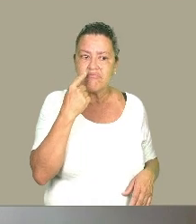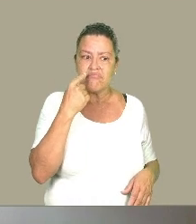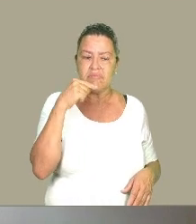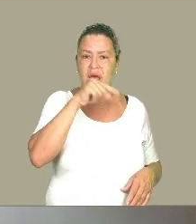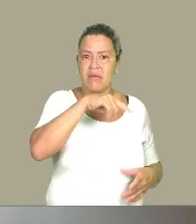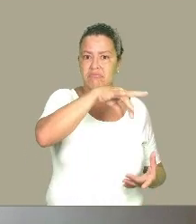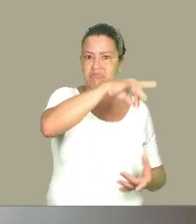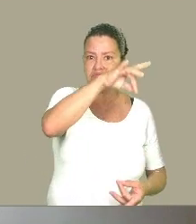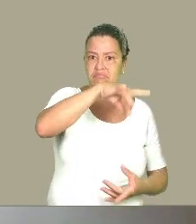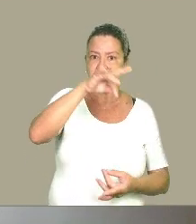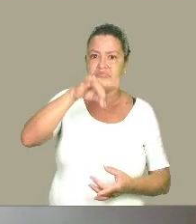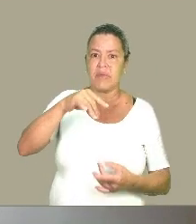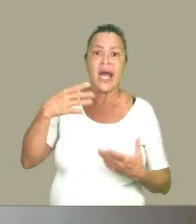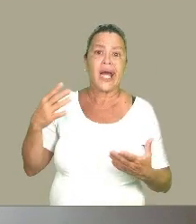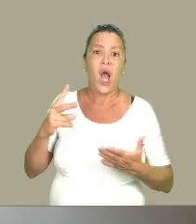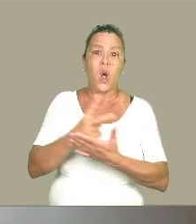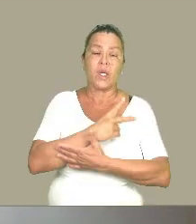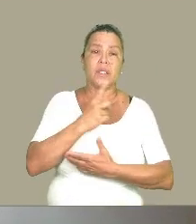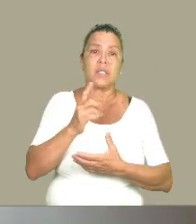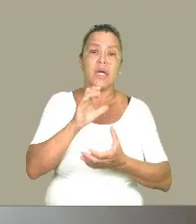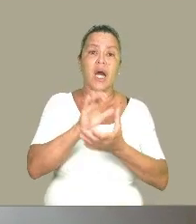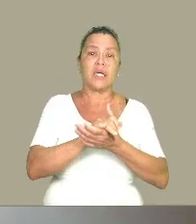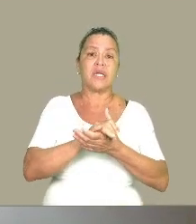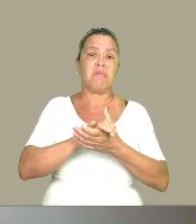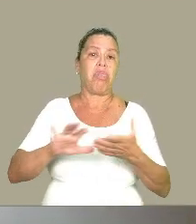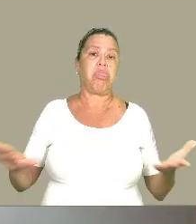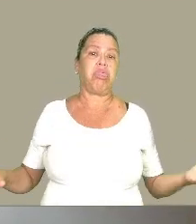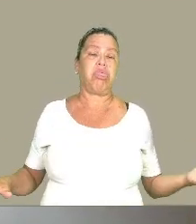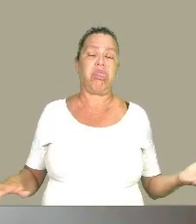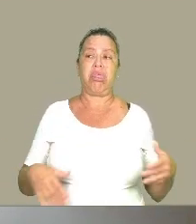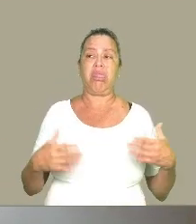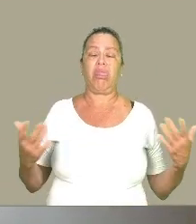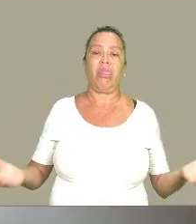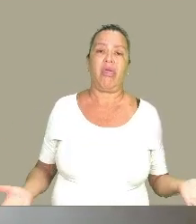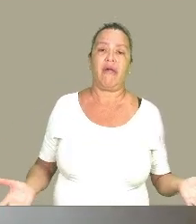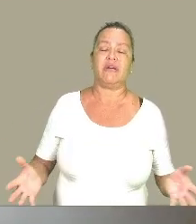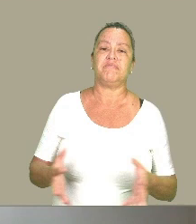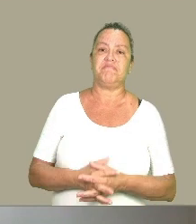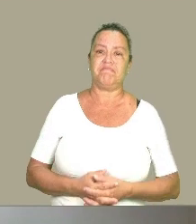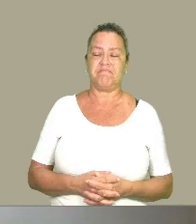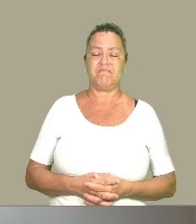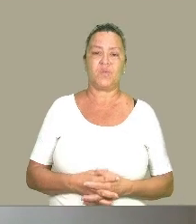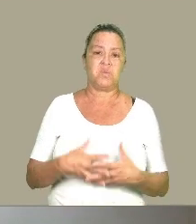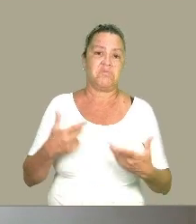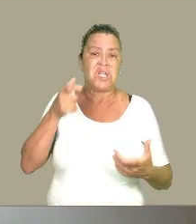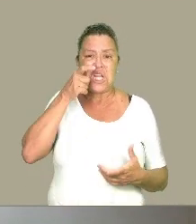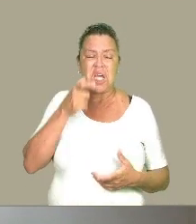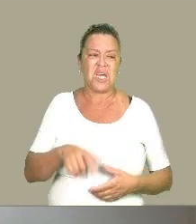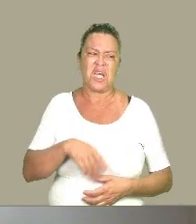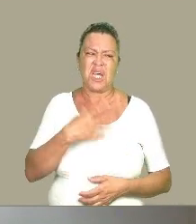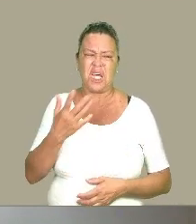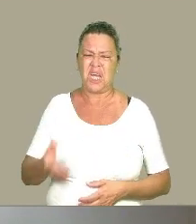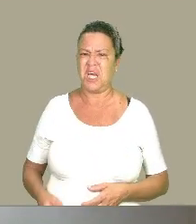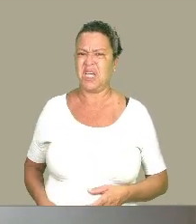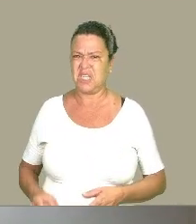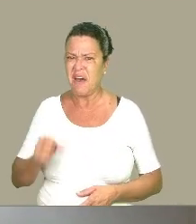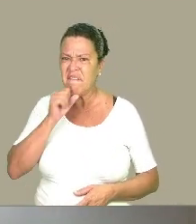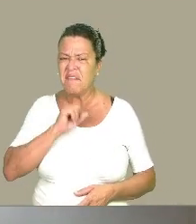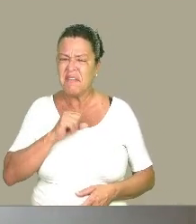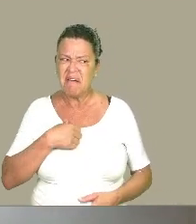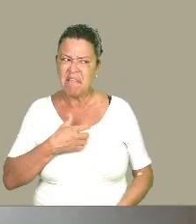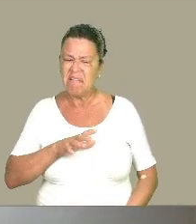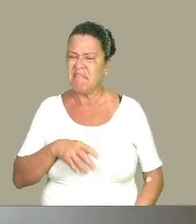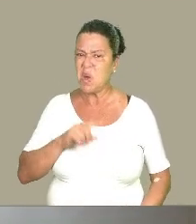seres, é o que leva muitas vezes os casamentos a se perderem, né? Não há mais interesses, não há